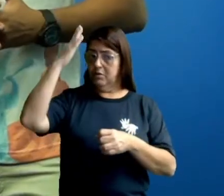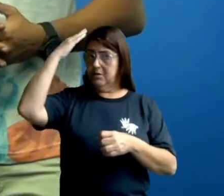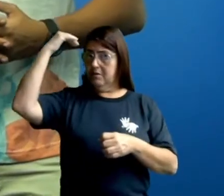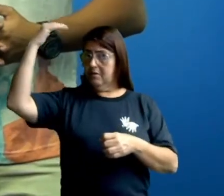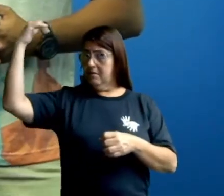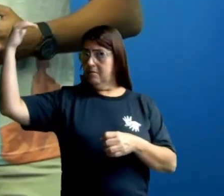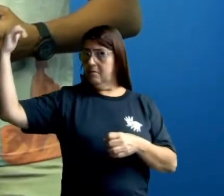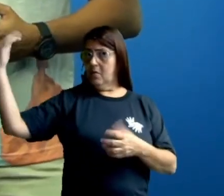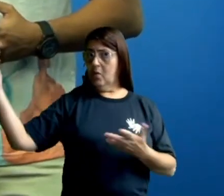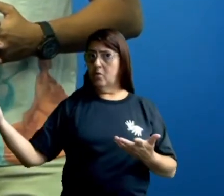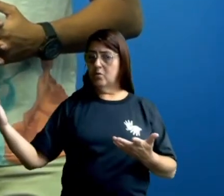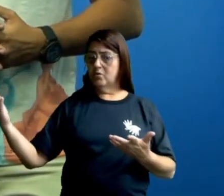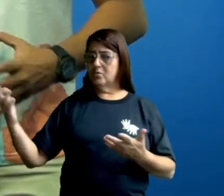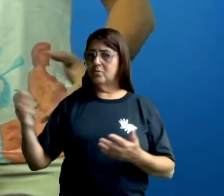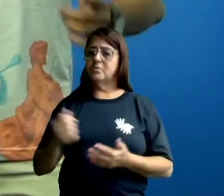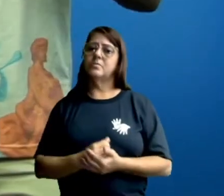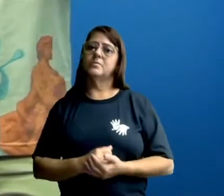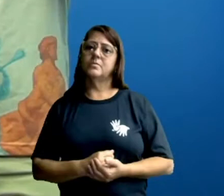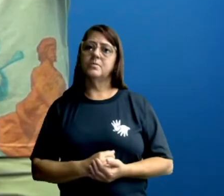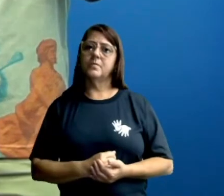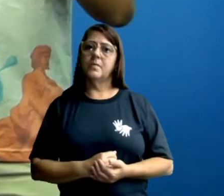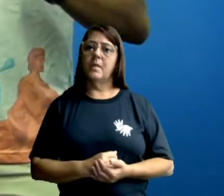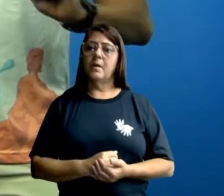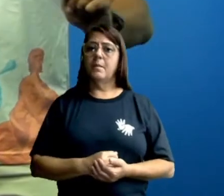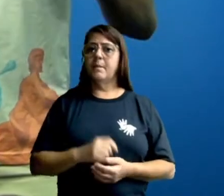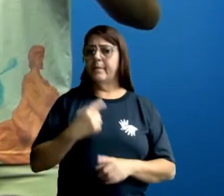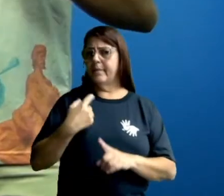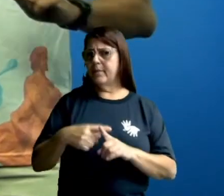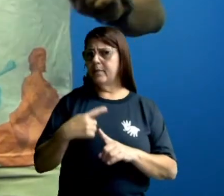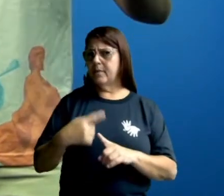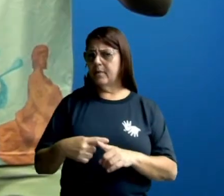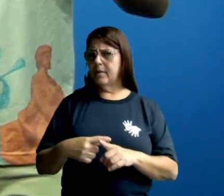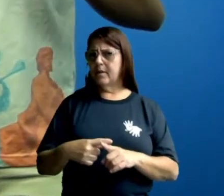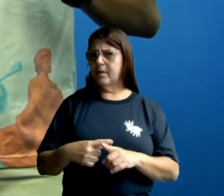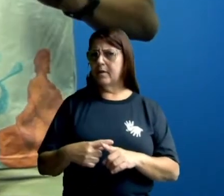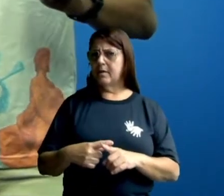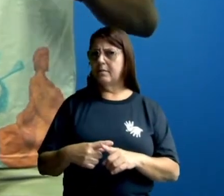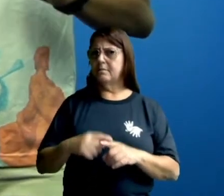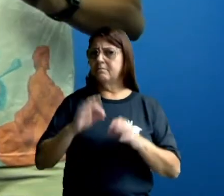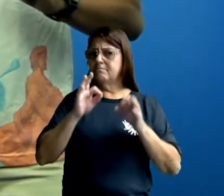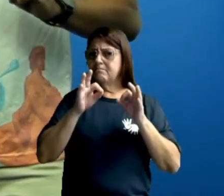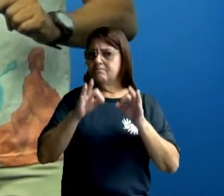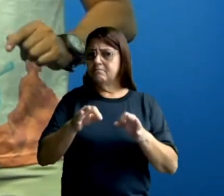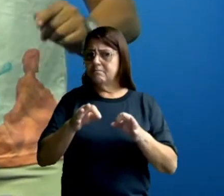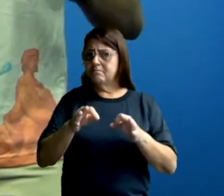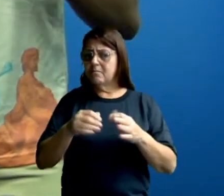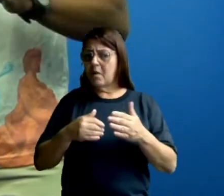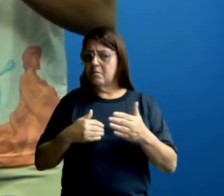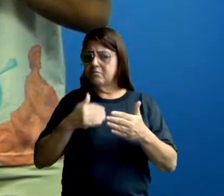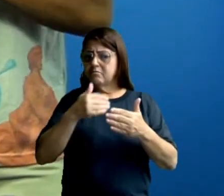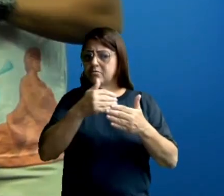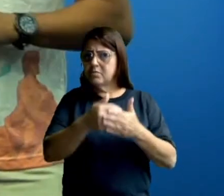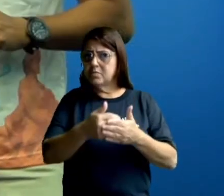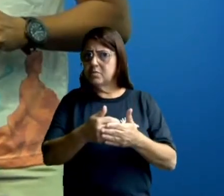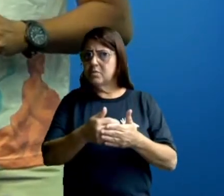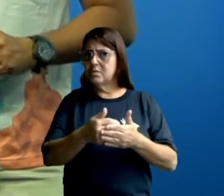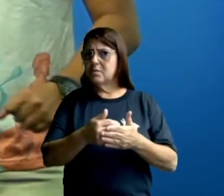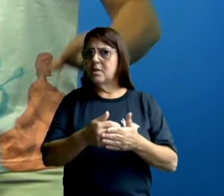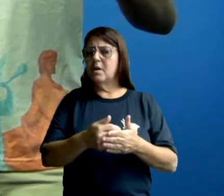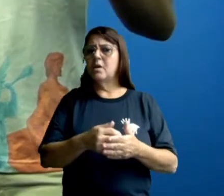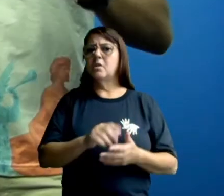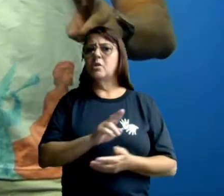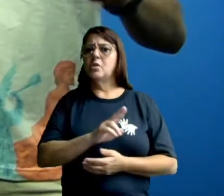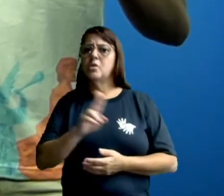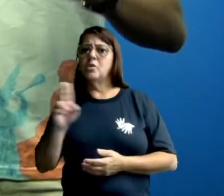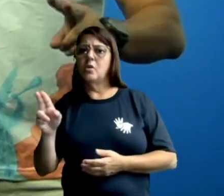de glória do povo alemão. Isso vai levar justamente, posteriormente, ao que nós denominaremos